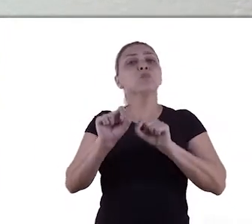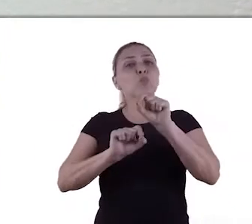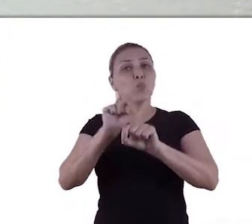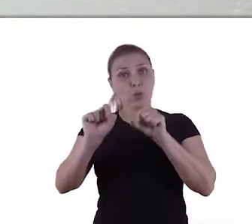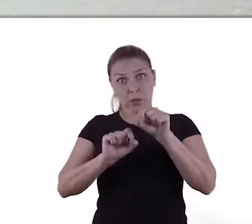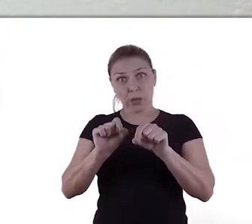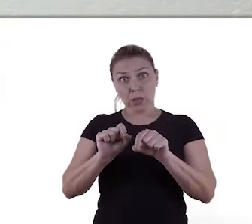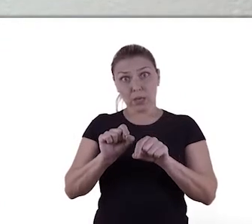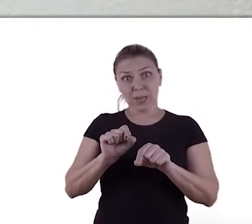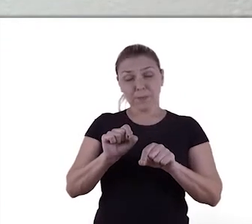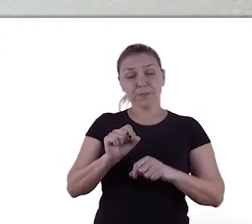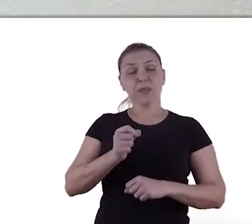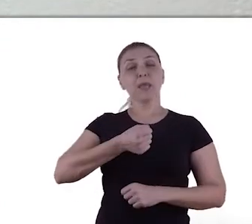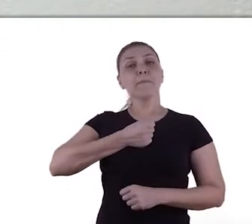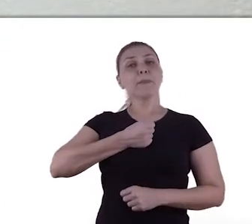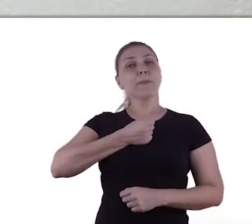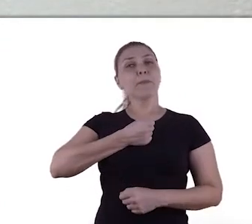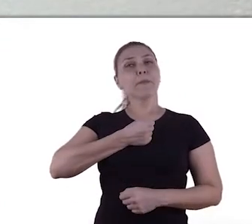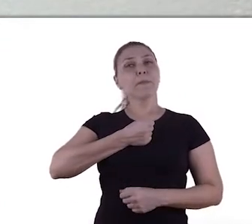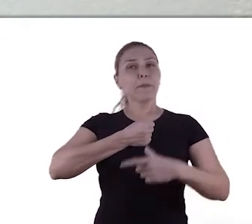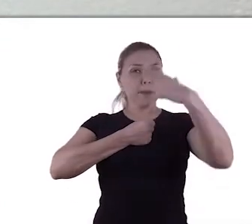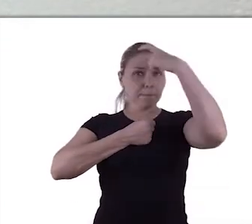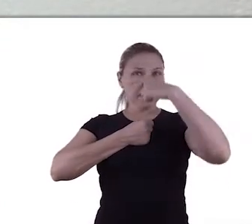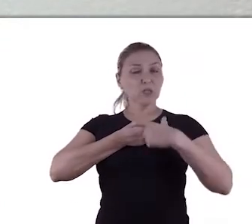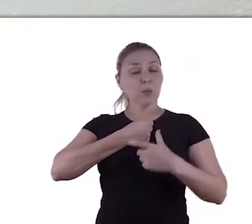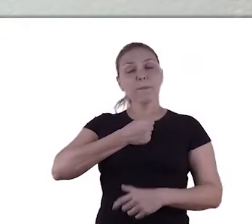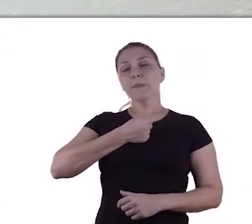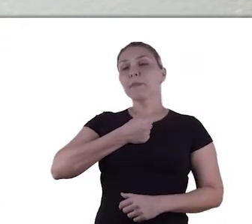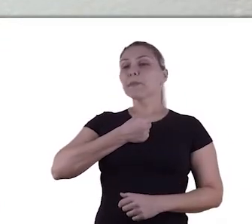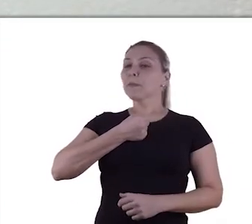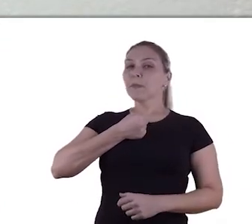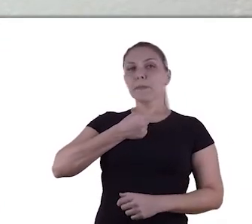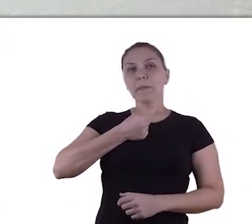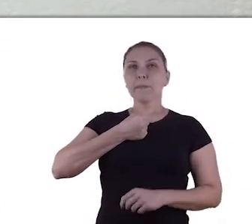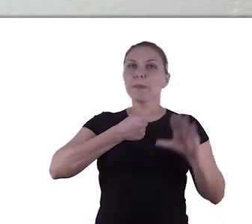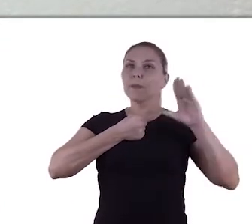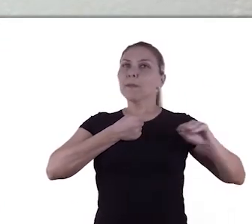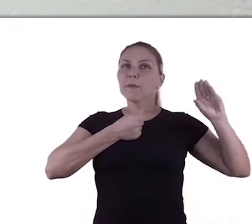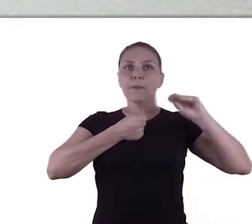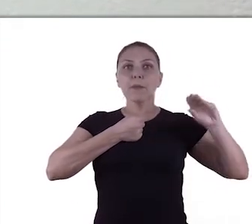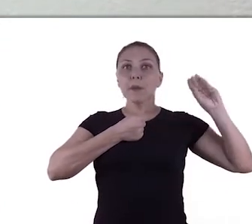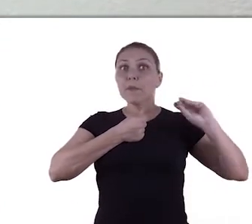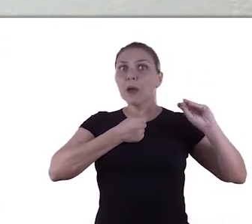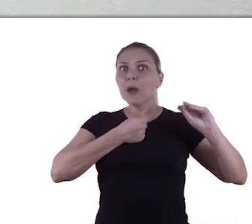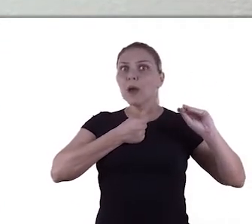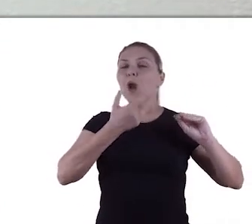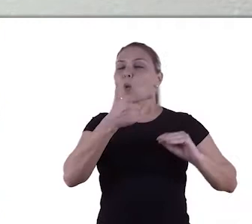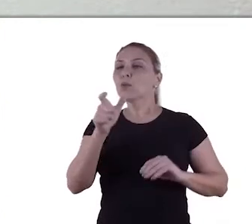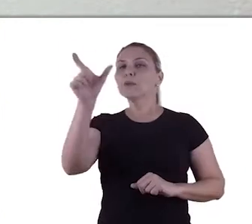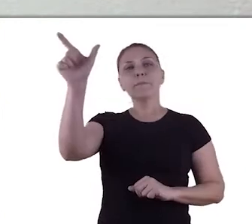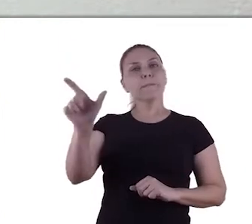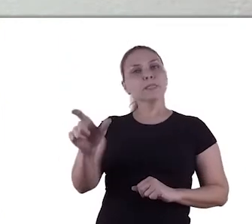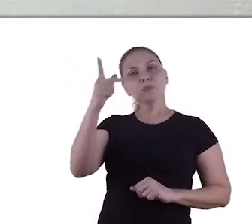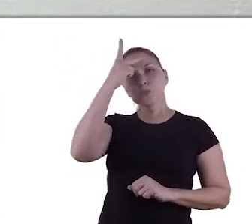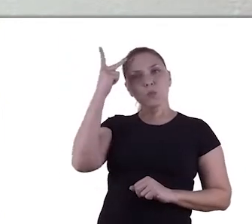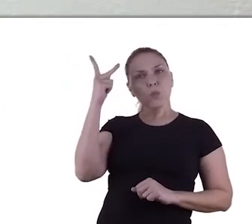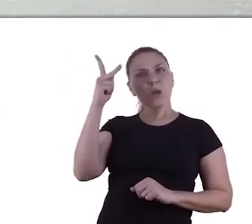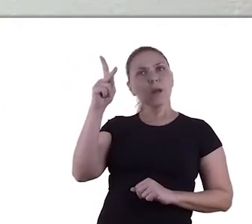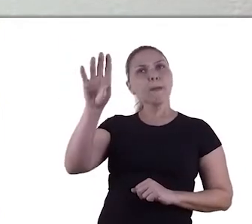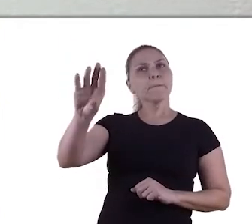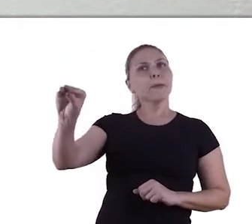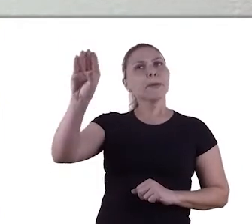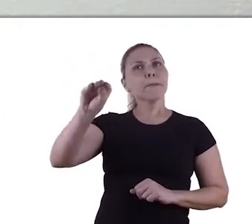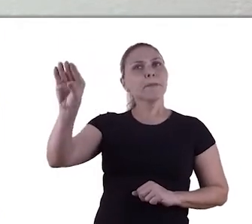Simplesmente o narrador da matéria, o repórter, fala, aparece uma outra pessoa falando